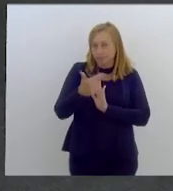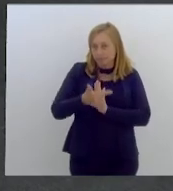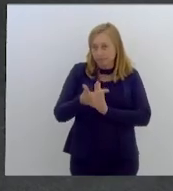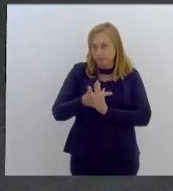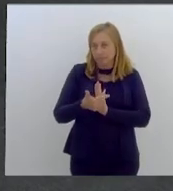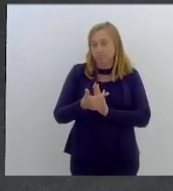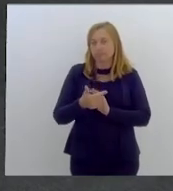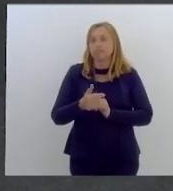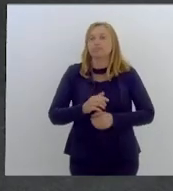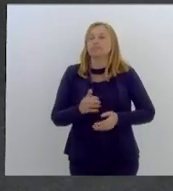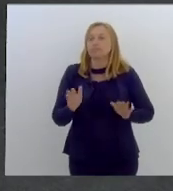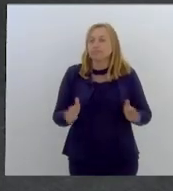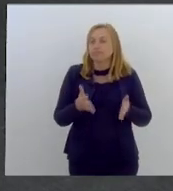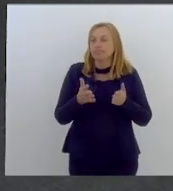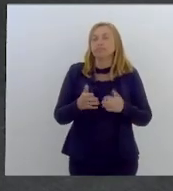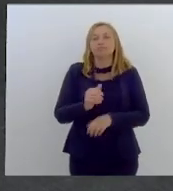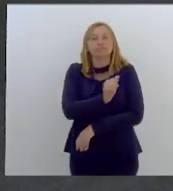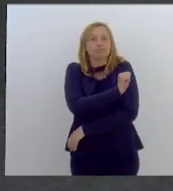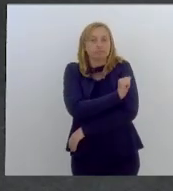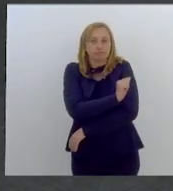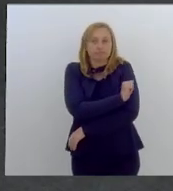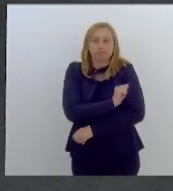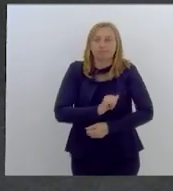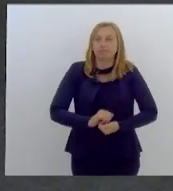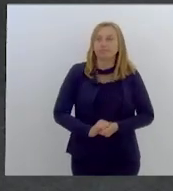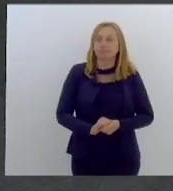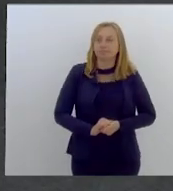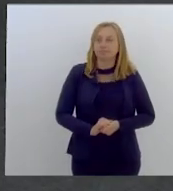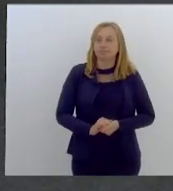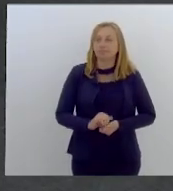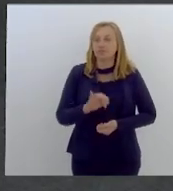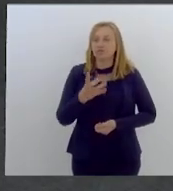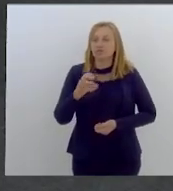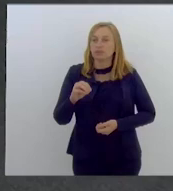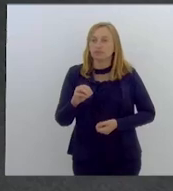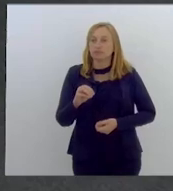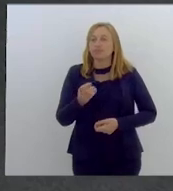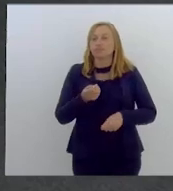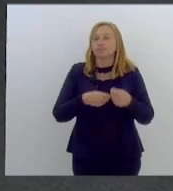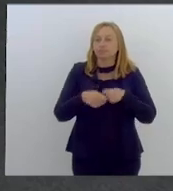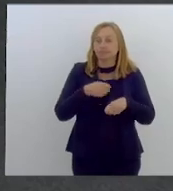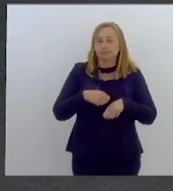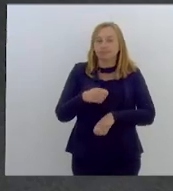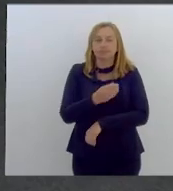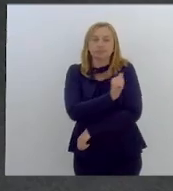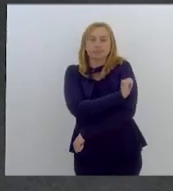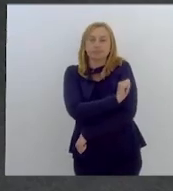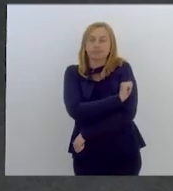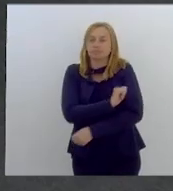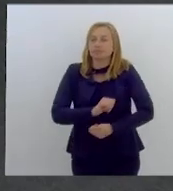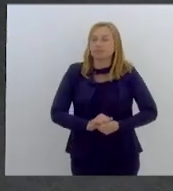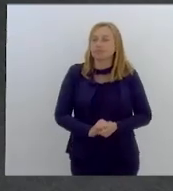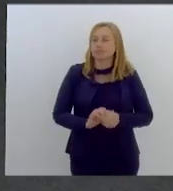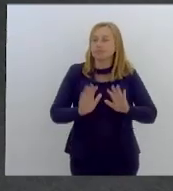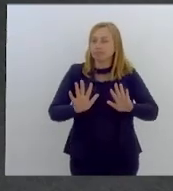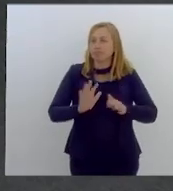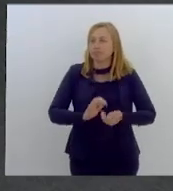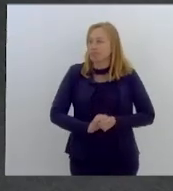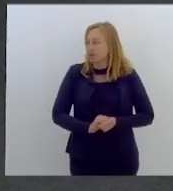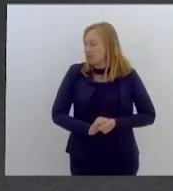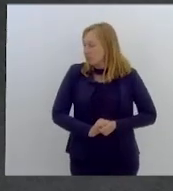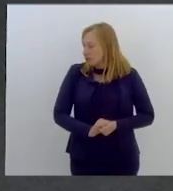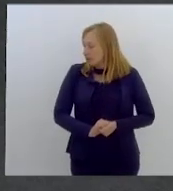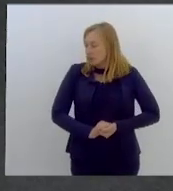a desempenho dos estudantes e a condições socioeconômicas dos estudantes. Entretanto,